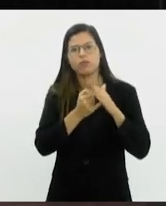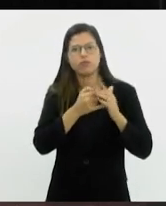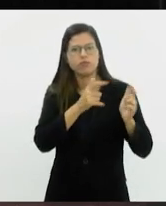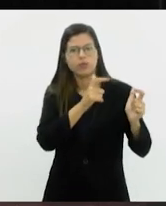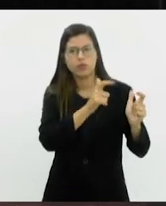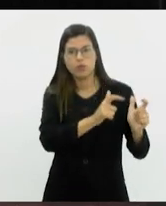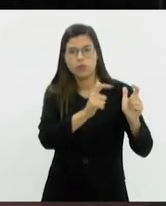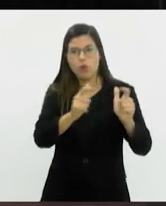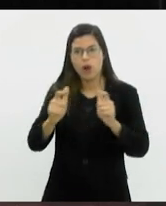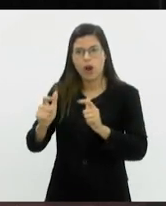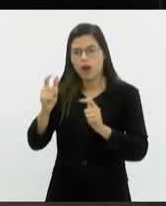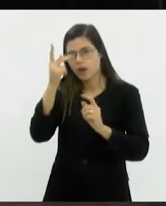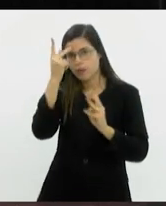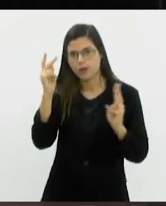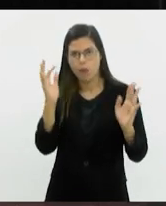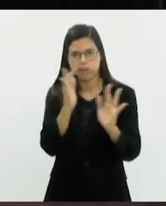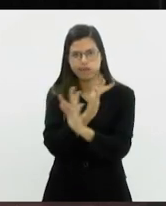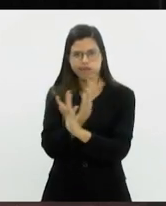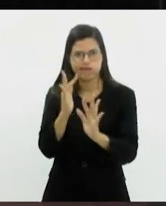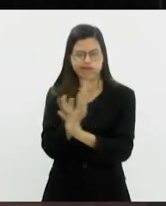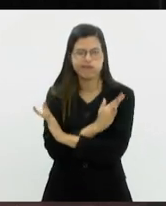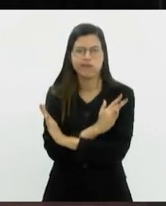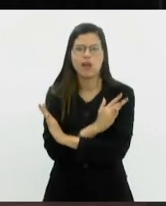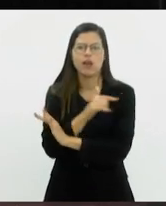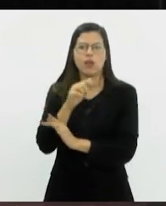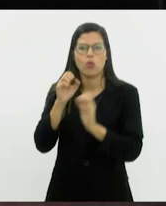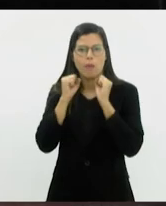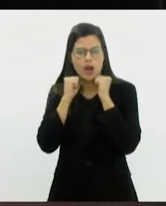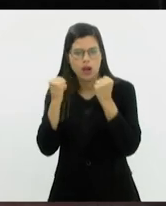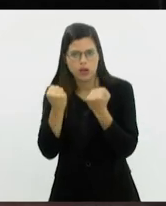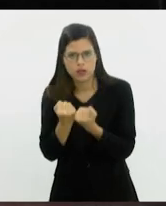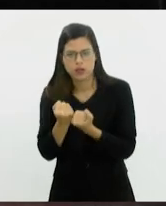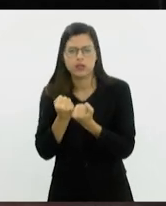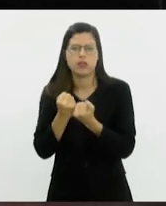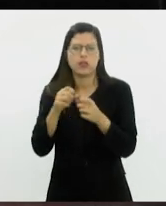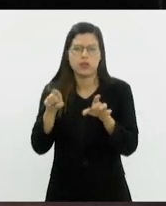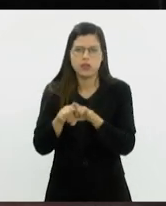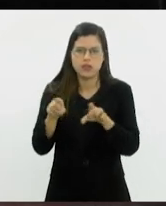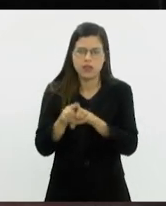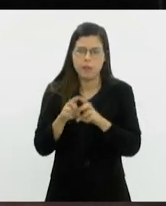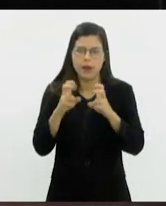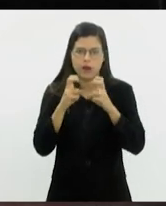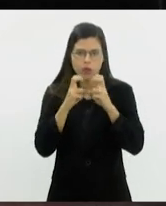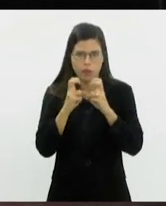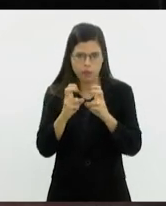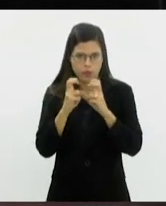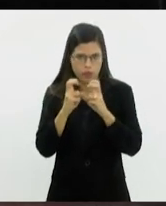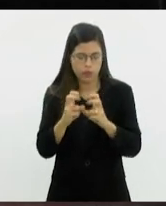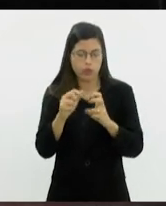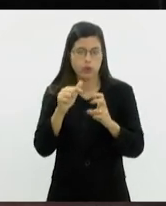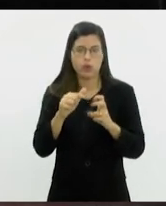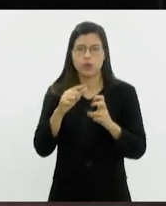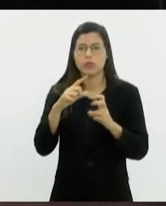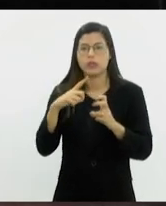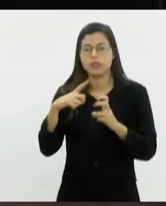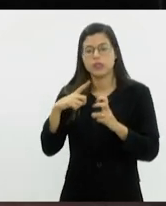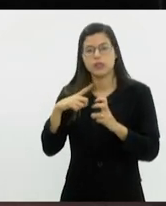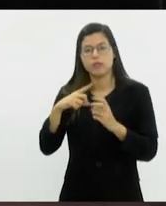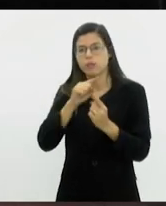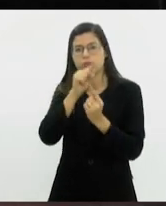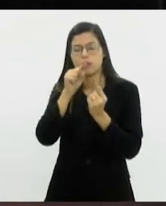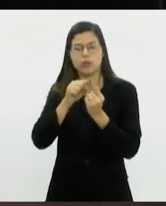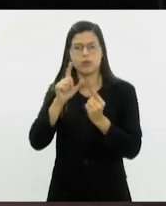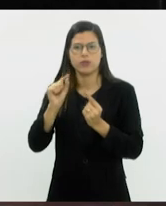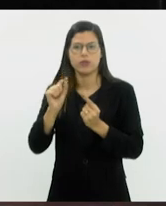de fluxo de pessoas. Passamos esses vídeos no Maracanã, nas estações de BRT, que a gente tem como único